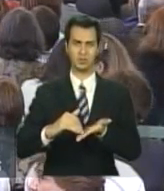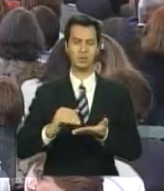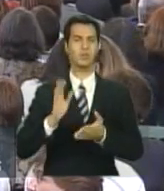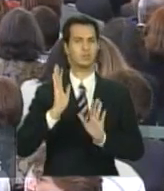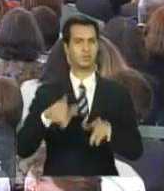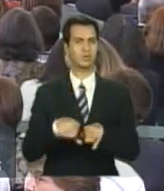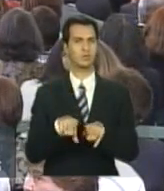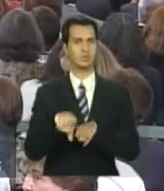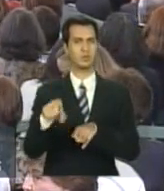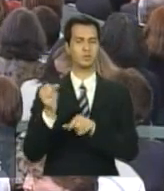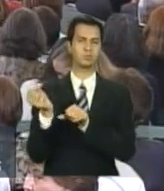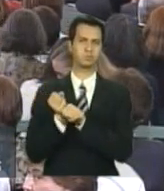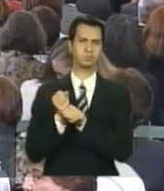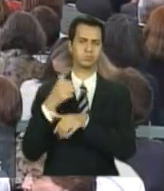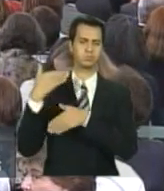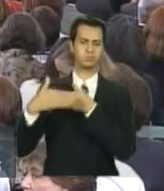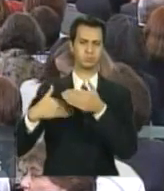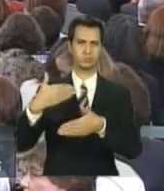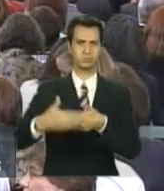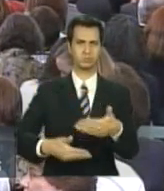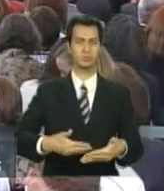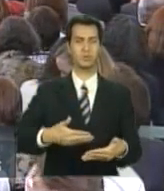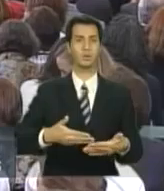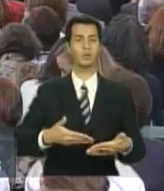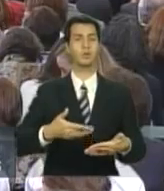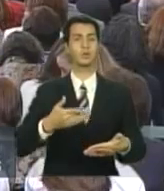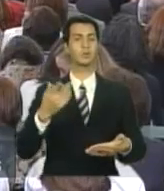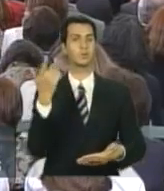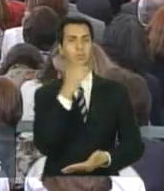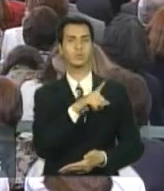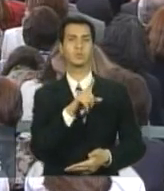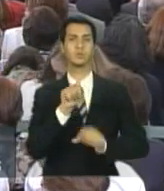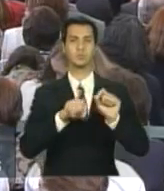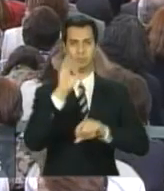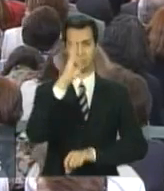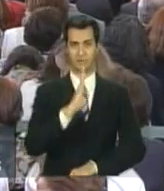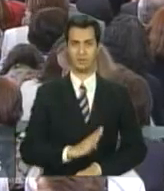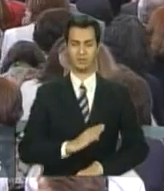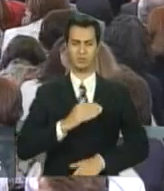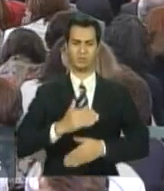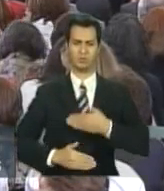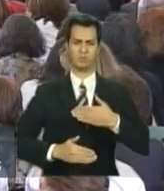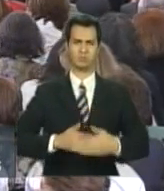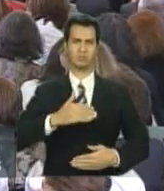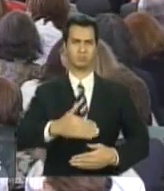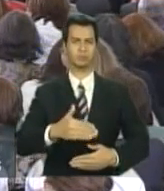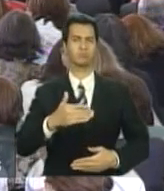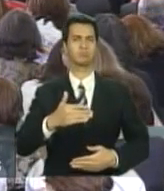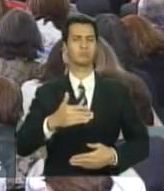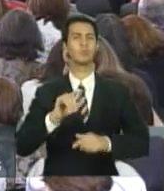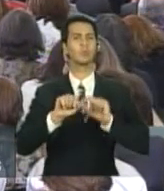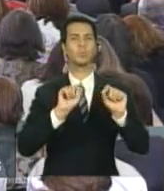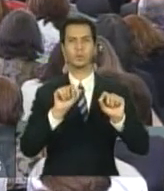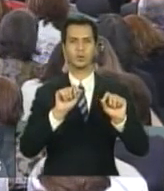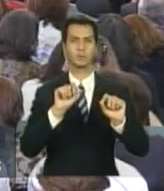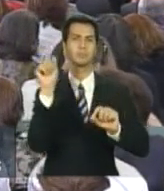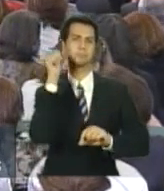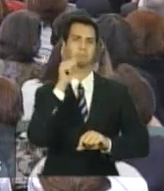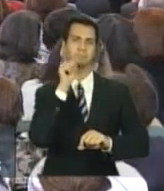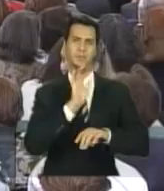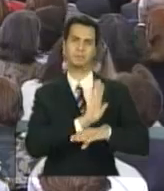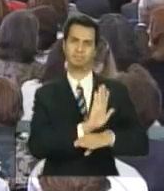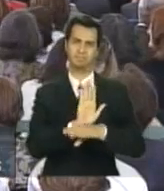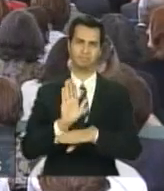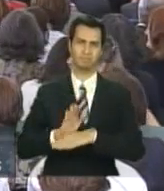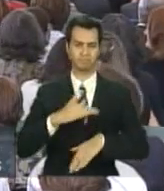pelo fato de que o Brasil deu um passo à frente no que se refere à questão das